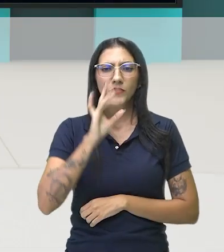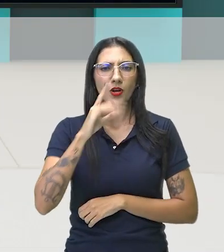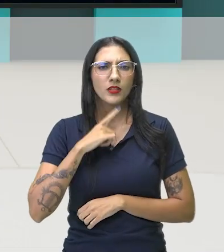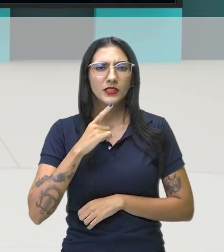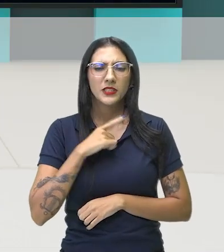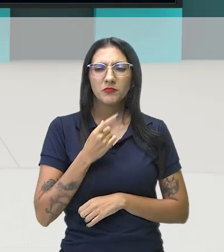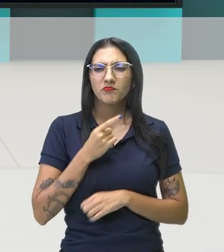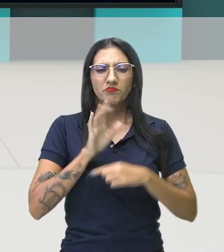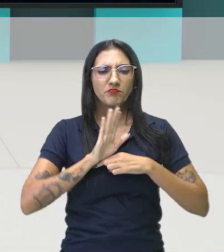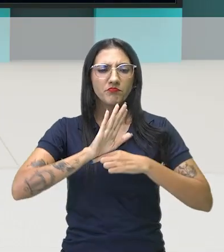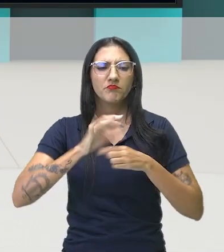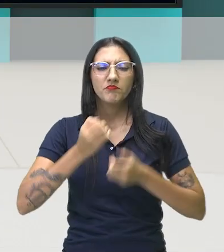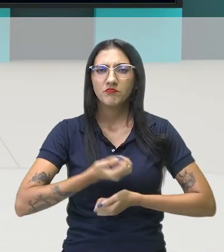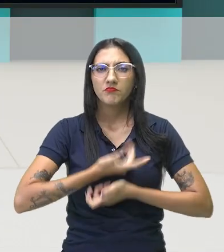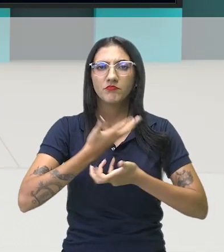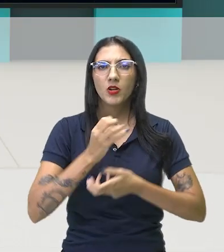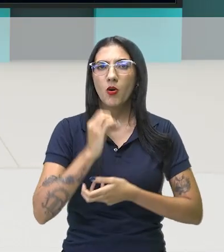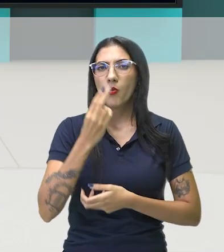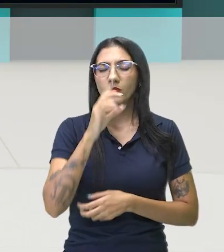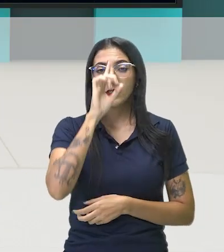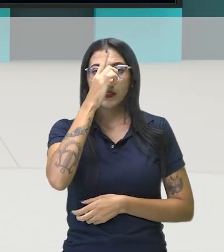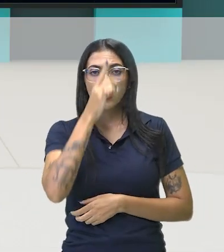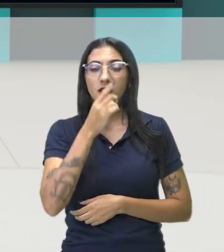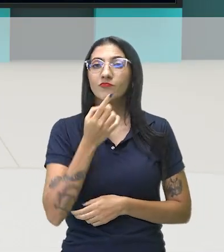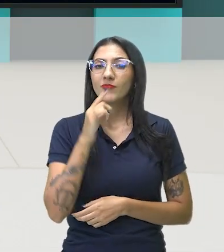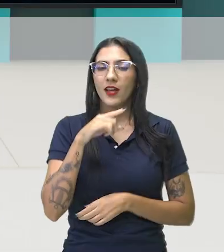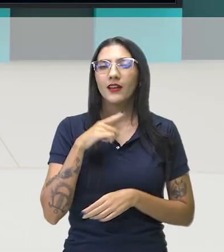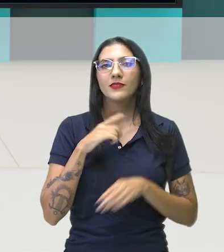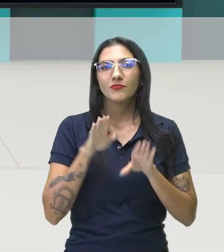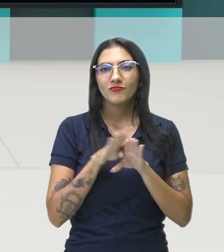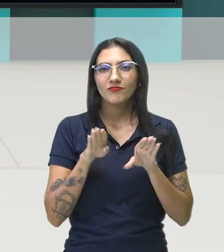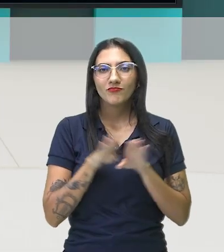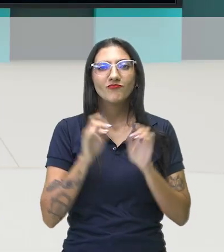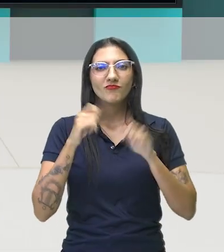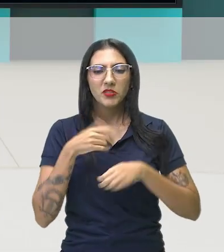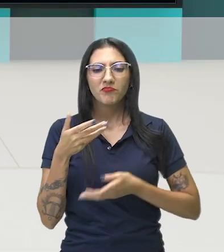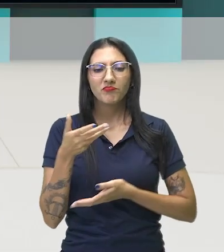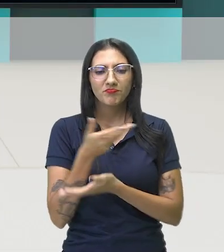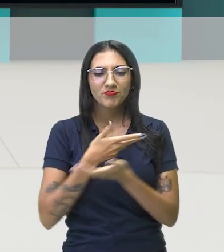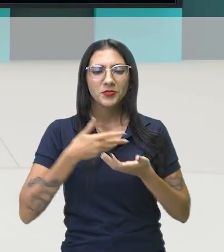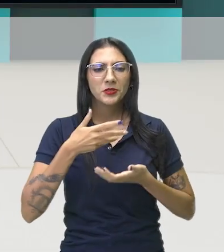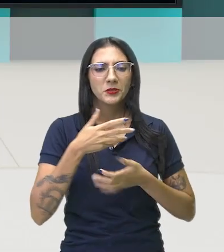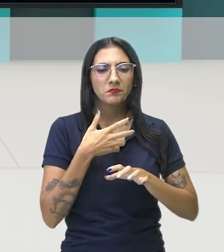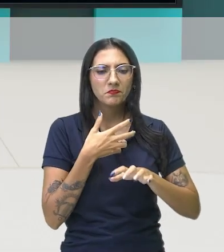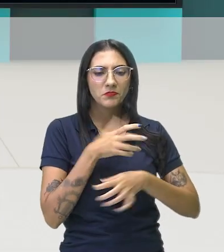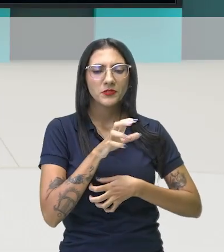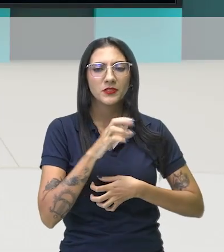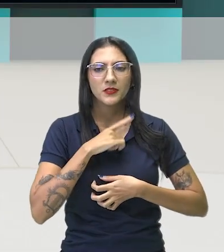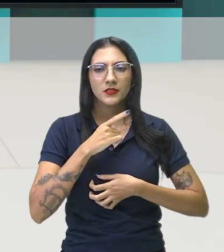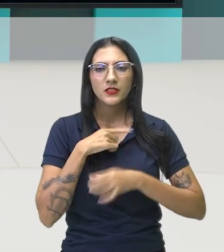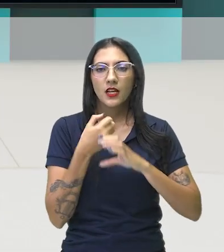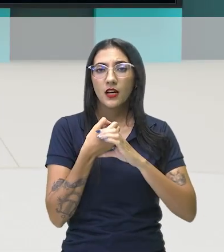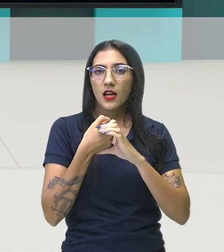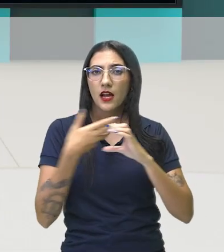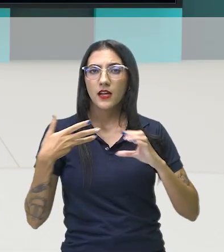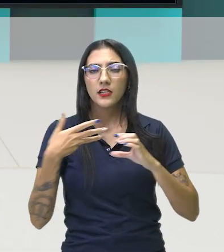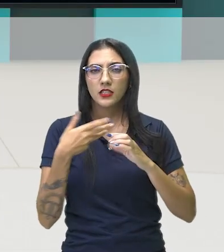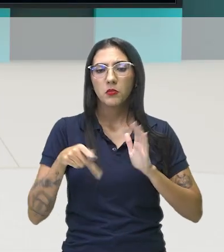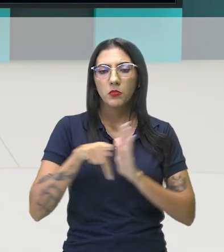comunica emoções ou ideias, ele participa ativamente do debate